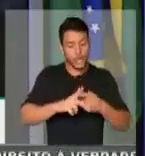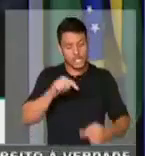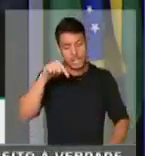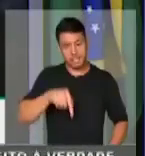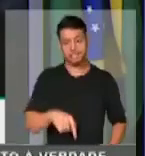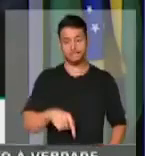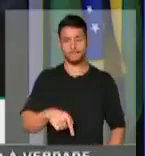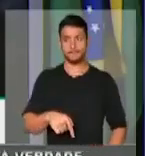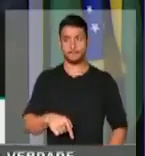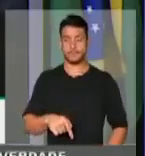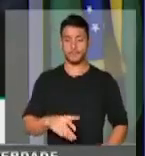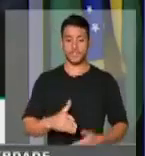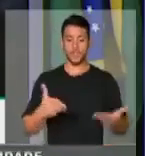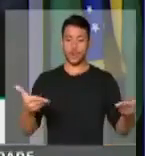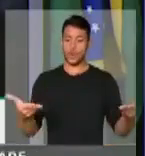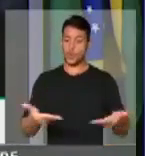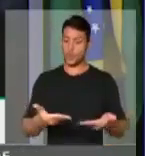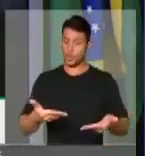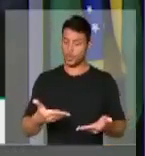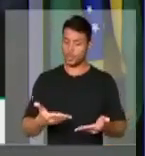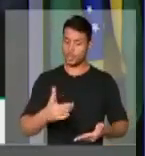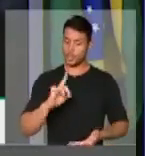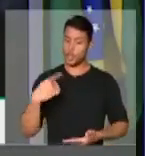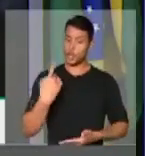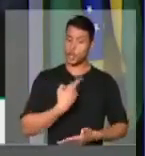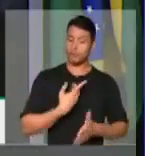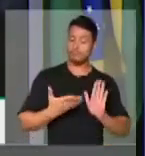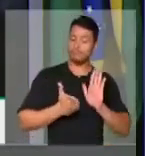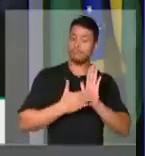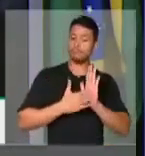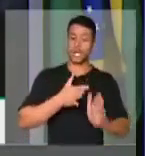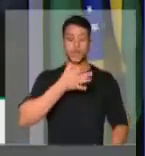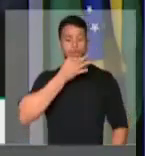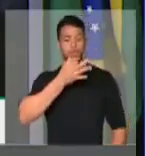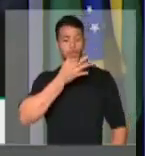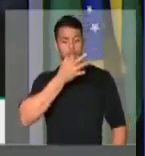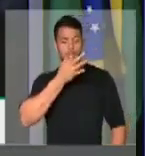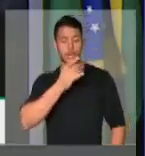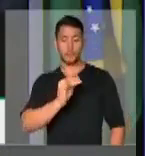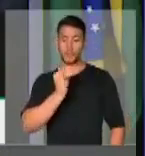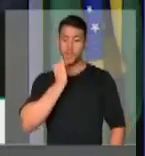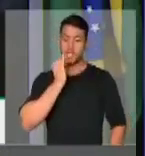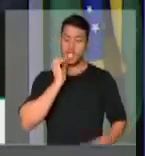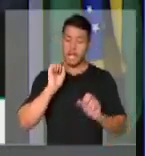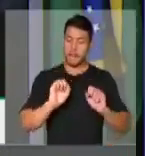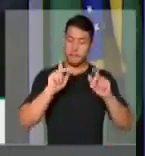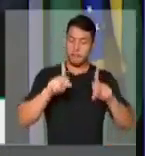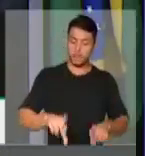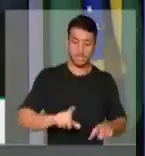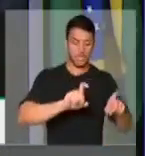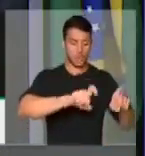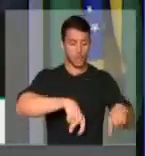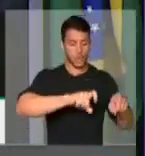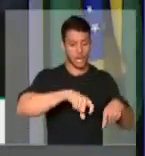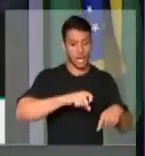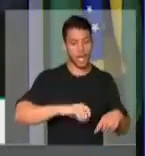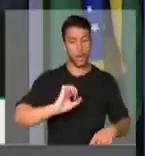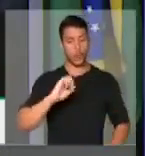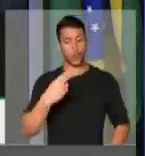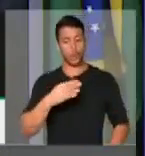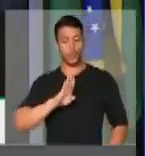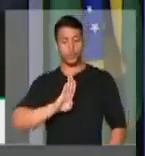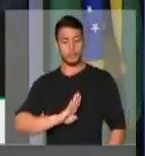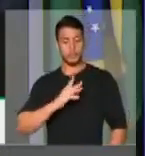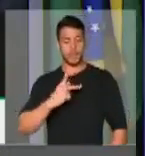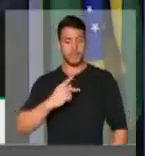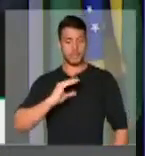casa. Hoje, sugestões e questões como a da aposentadoria rural e do benefício de prestação continuada do